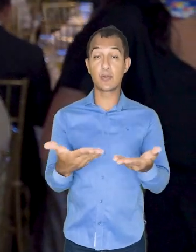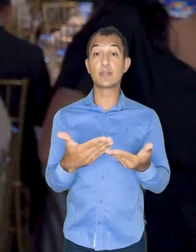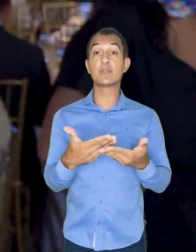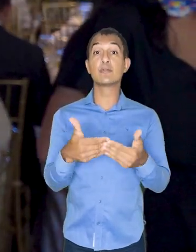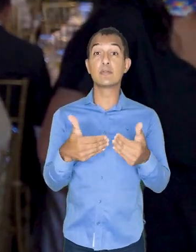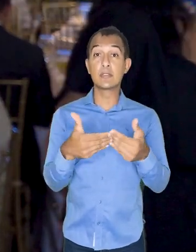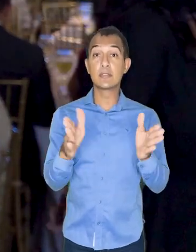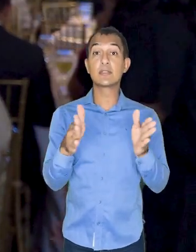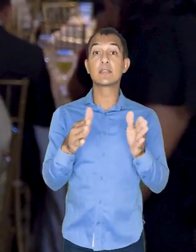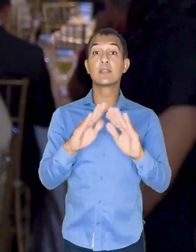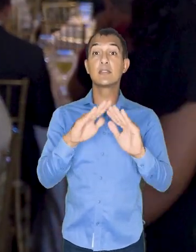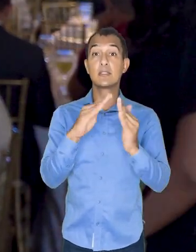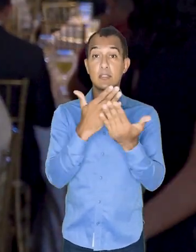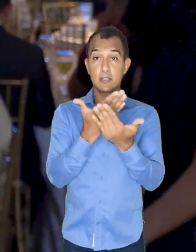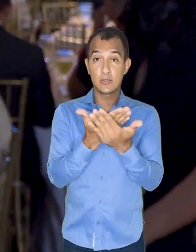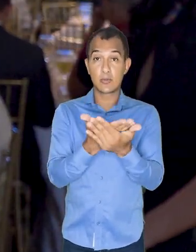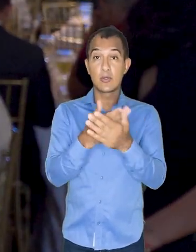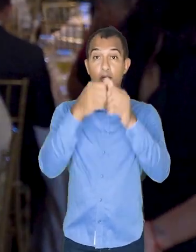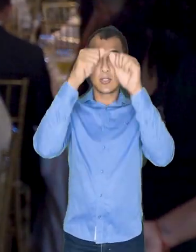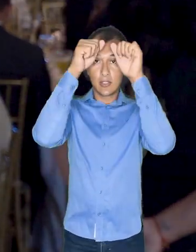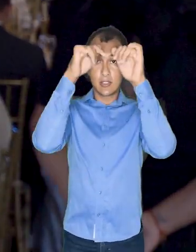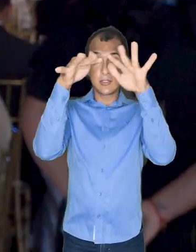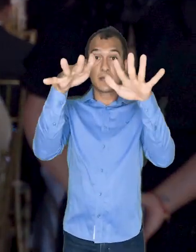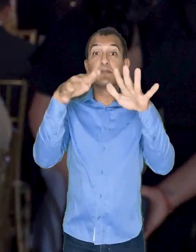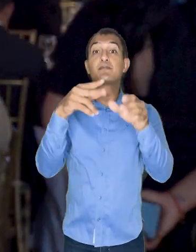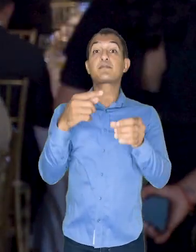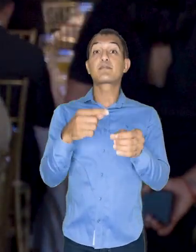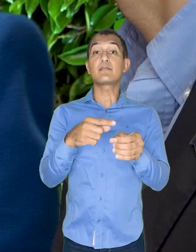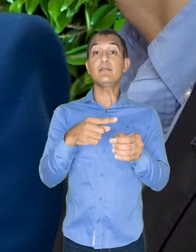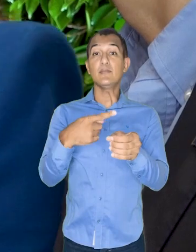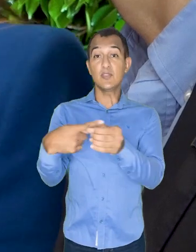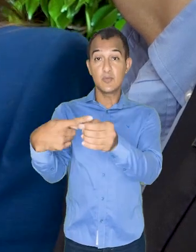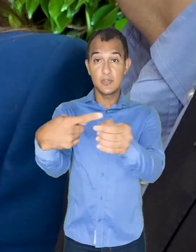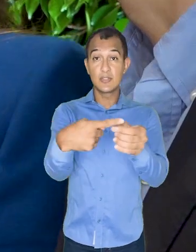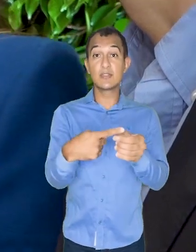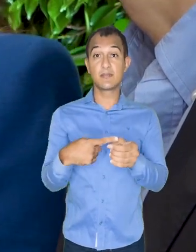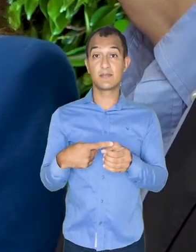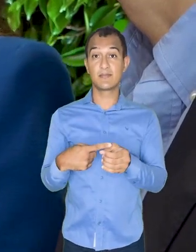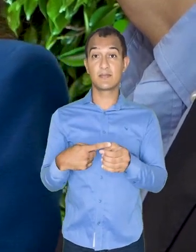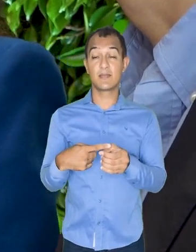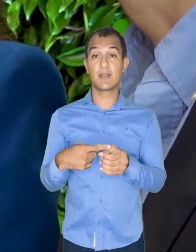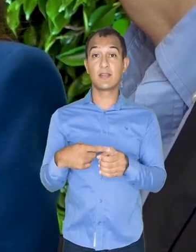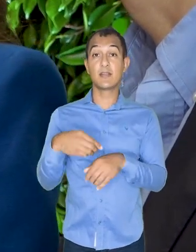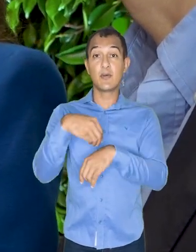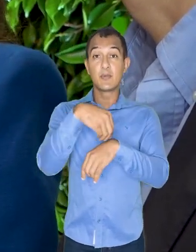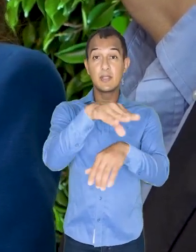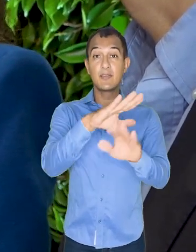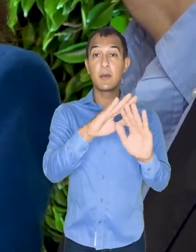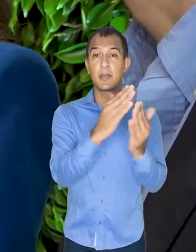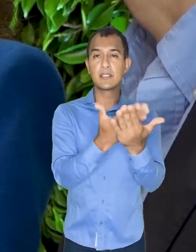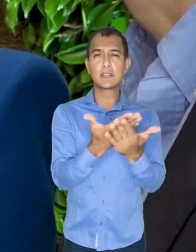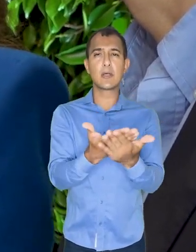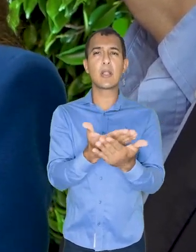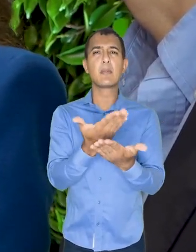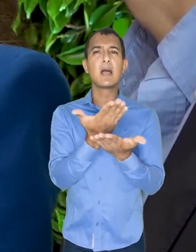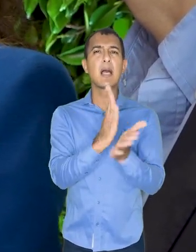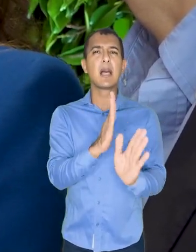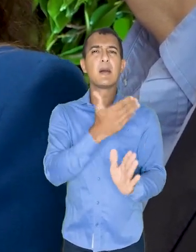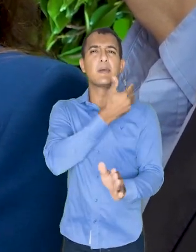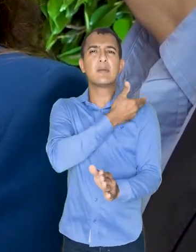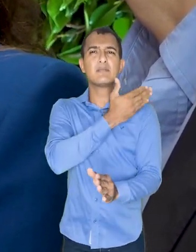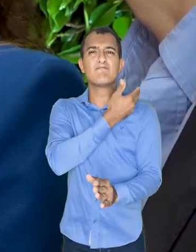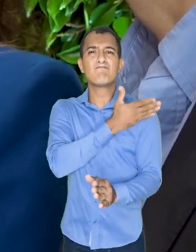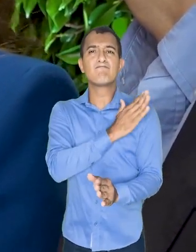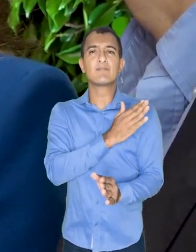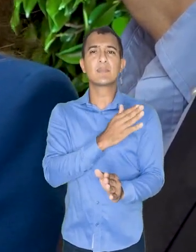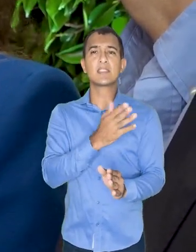nós vamos estar lançando o autismo na escola na rede municipal. Para a gente levar para as escolas, para que isso realmente tire essa discriminação,